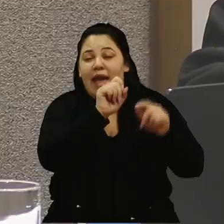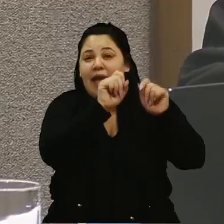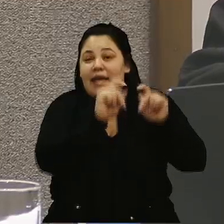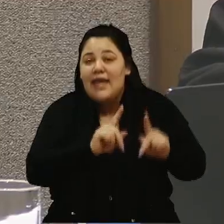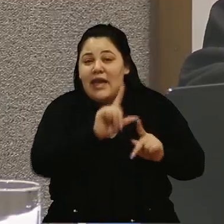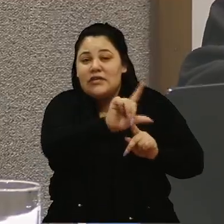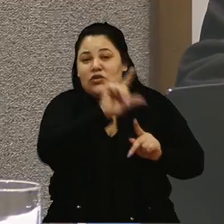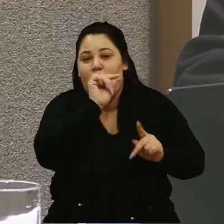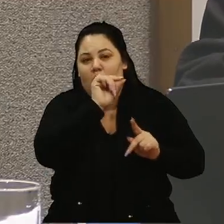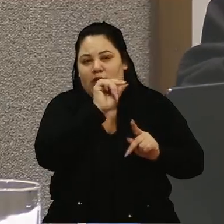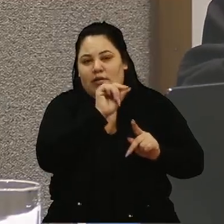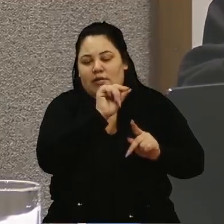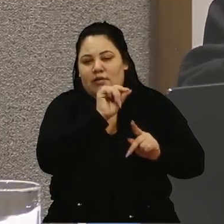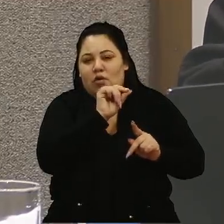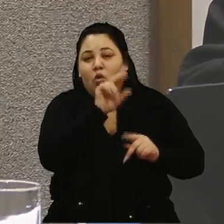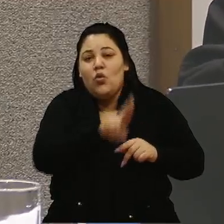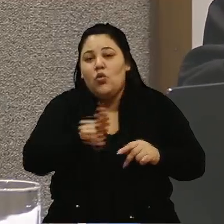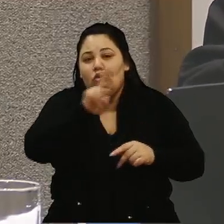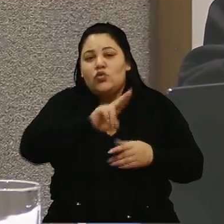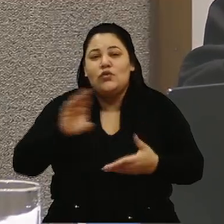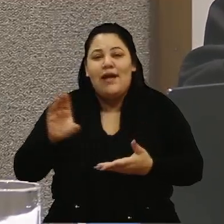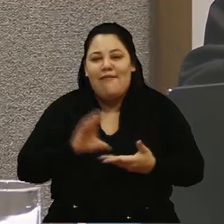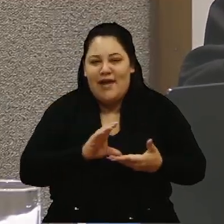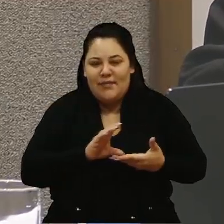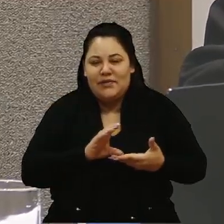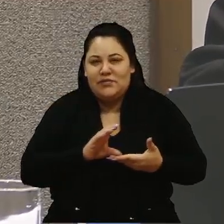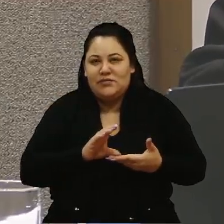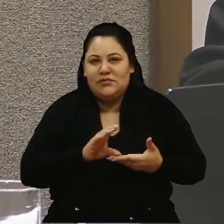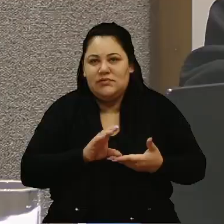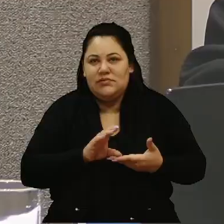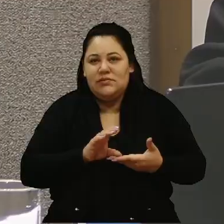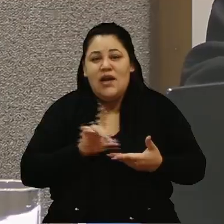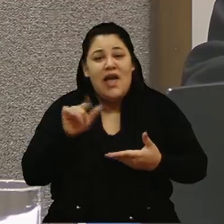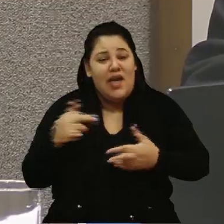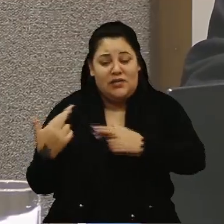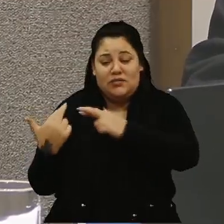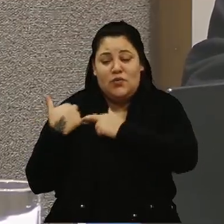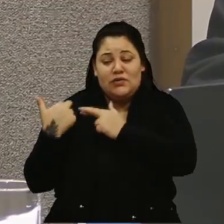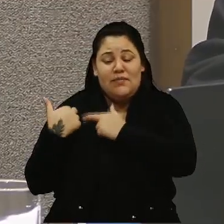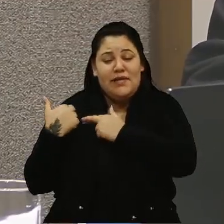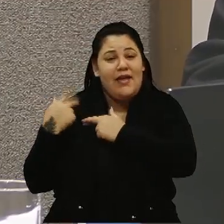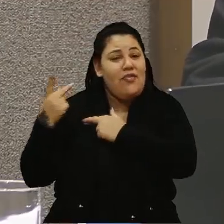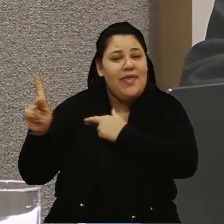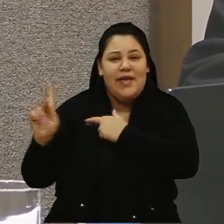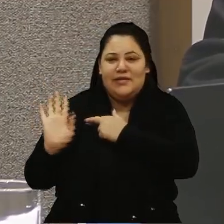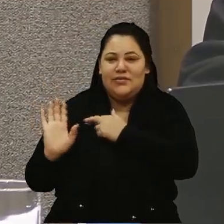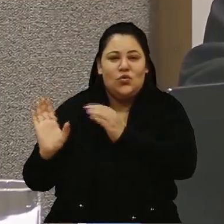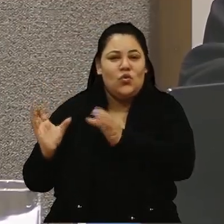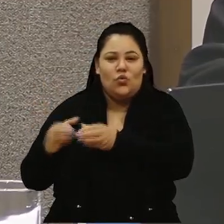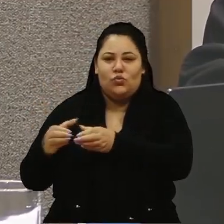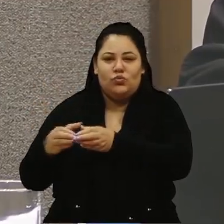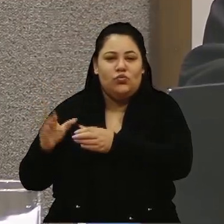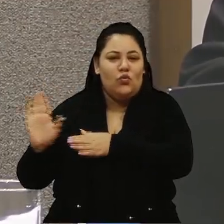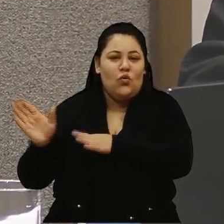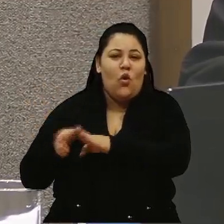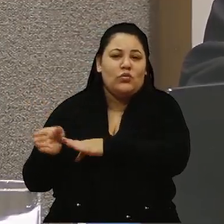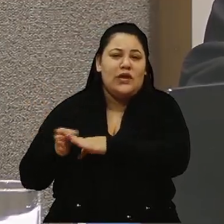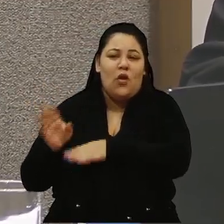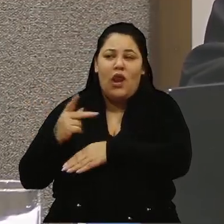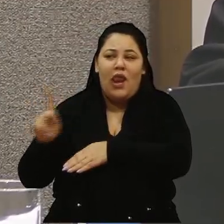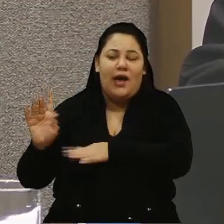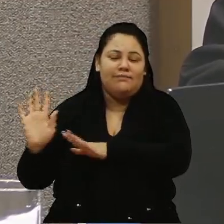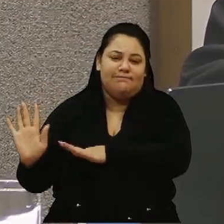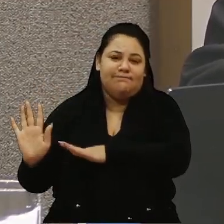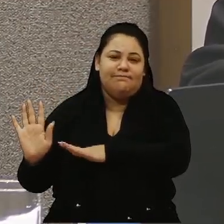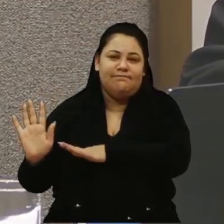do Fundema, né? A competência legal é daquele Conselho, né? Então, talvez isso supra